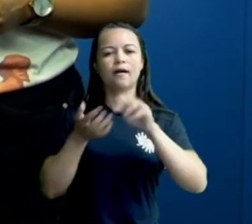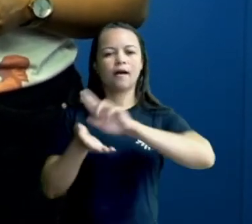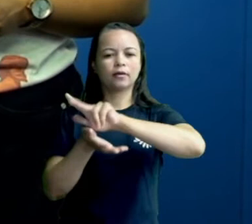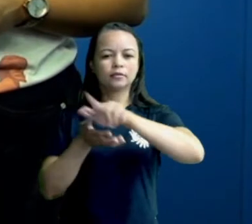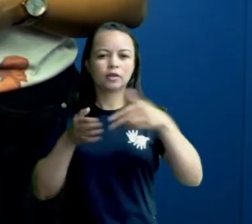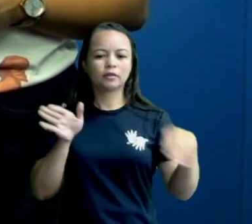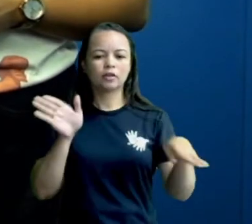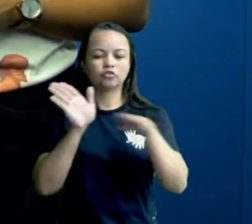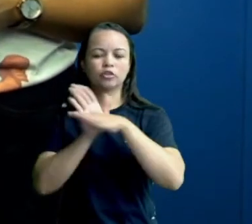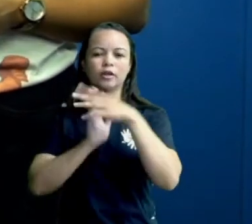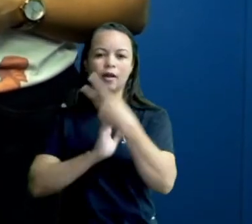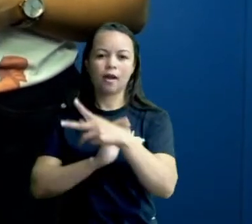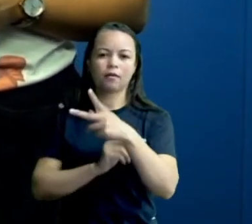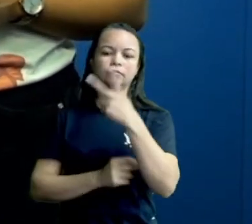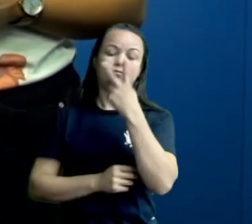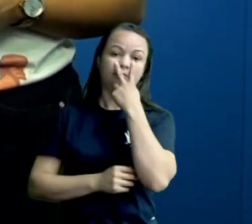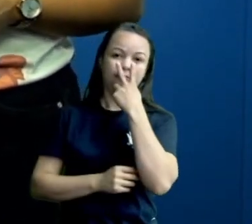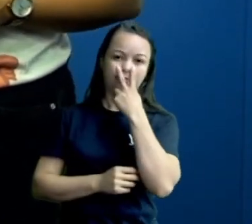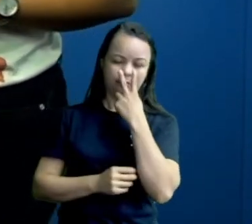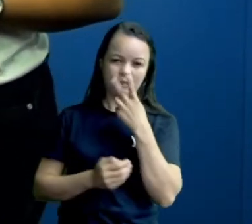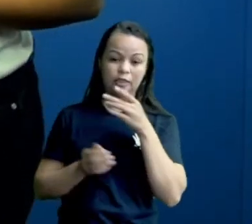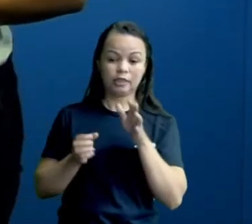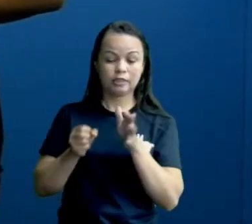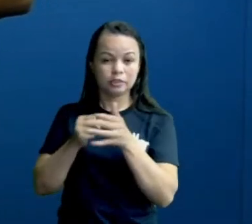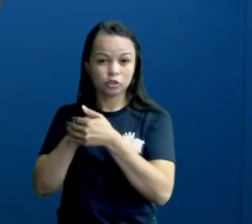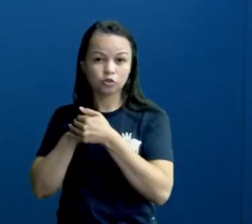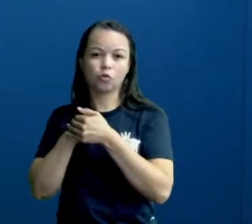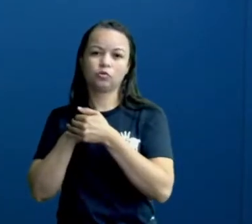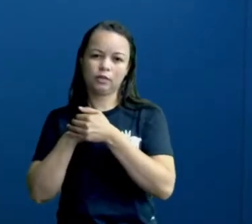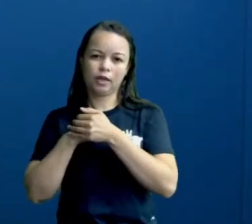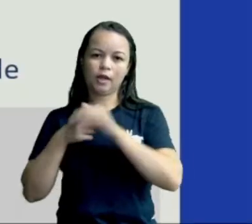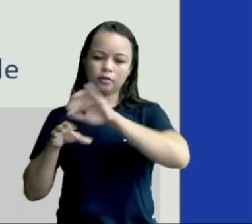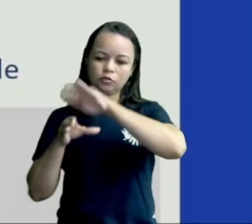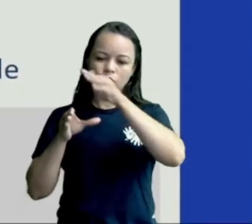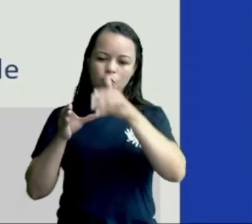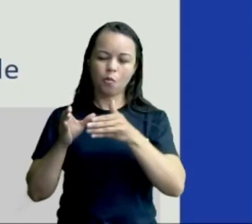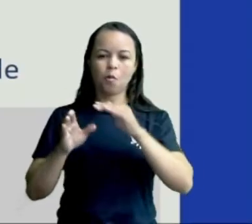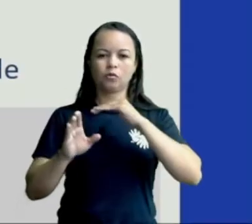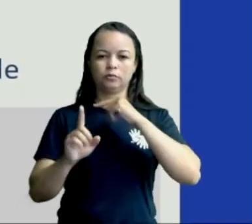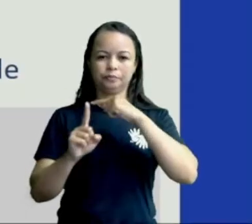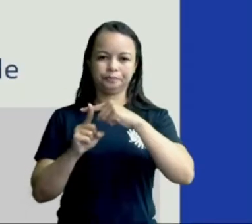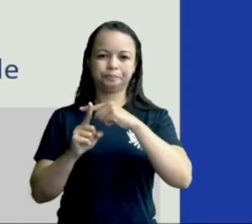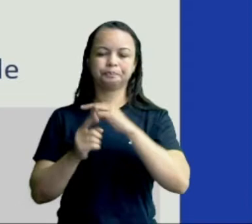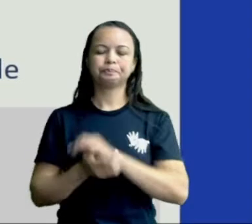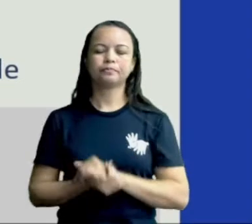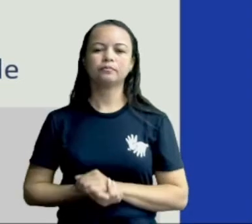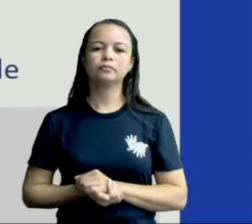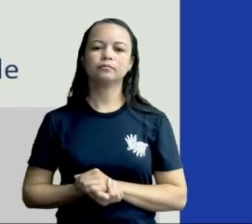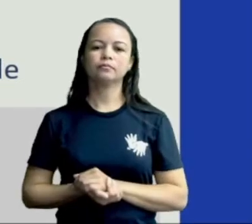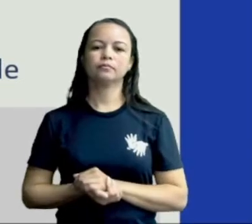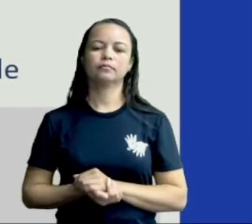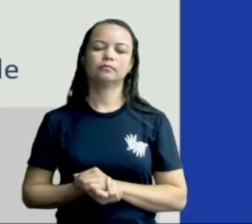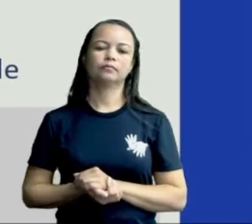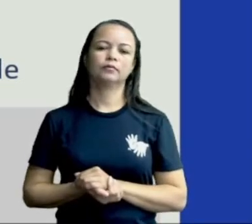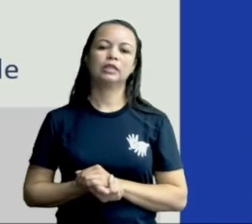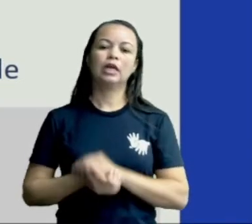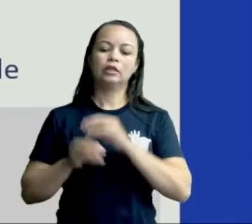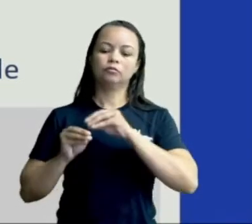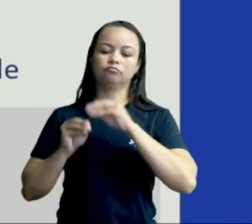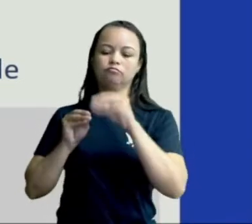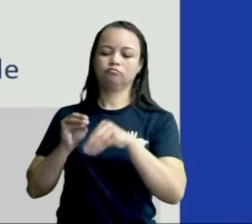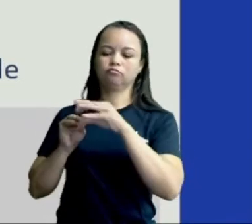até chegar à Vitória de Santo Antão e se esconder no Monte das Tabocas. Olha só, ele mudava sempre